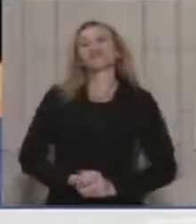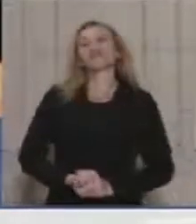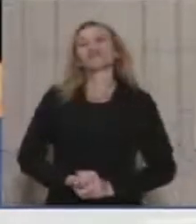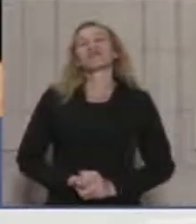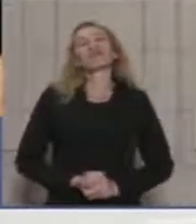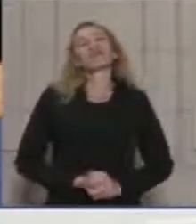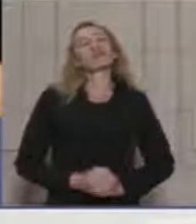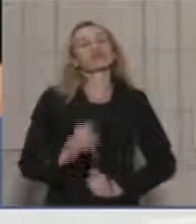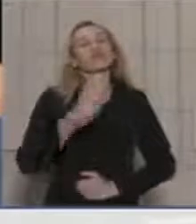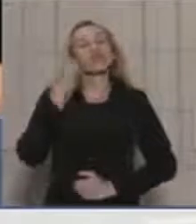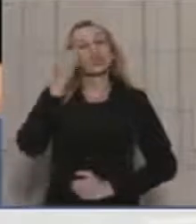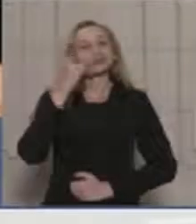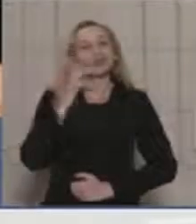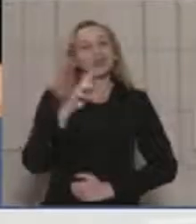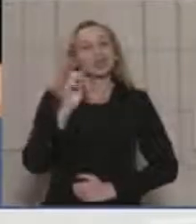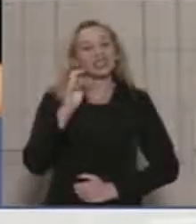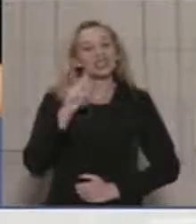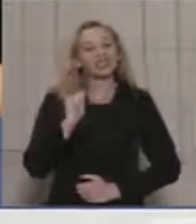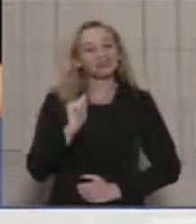Mas, deputada Renata,